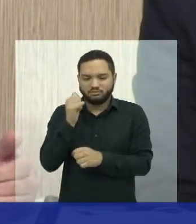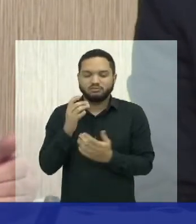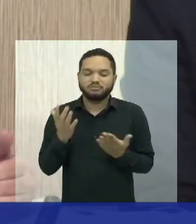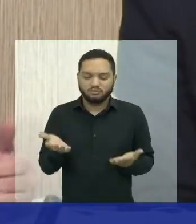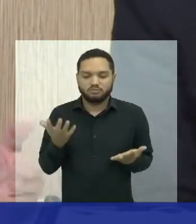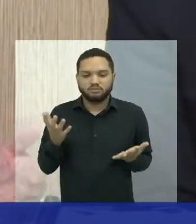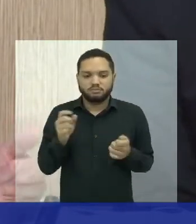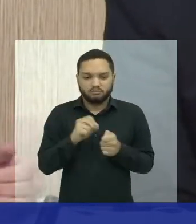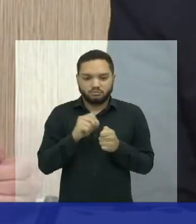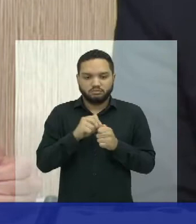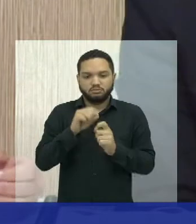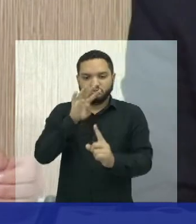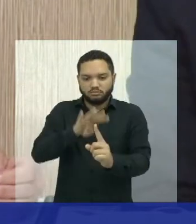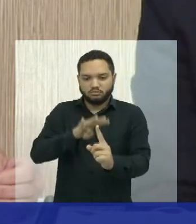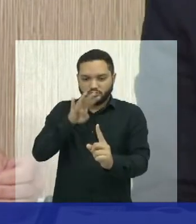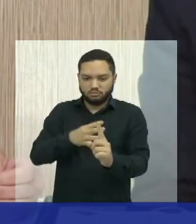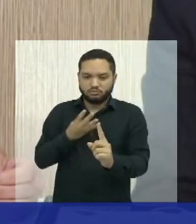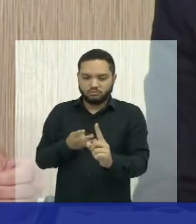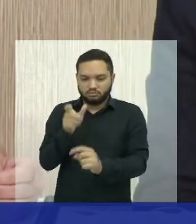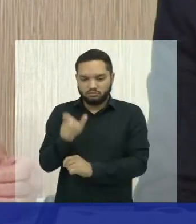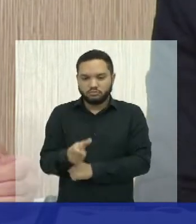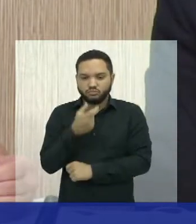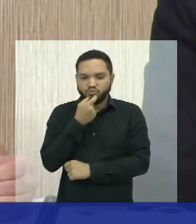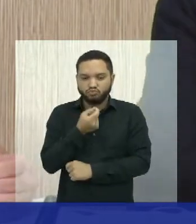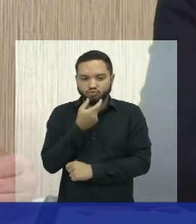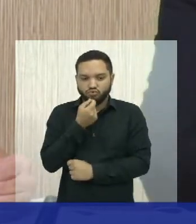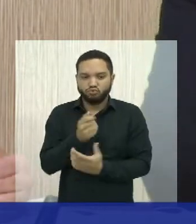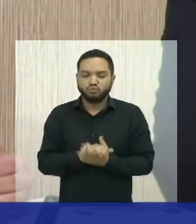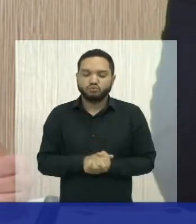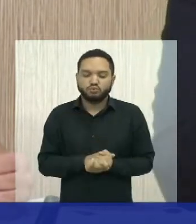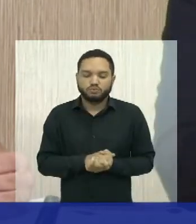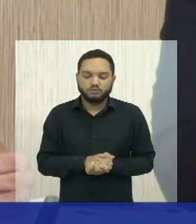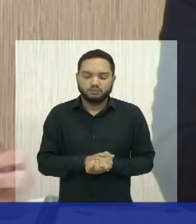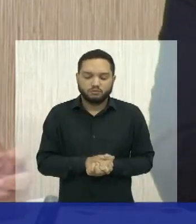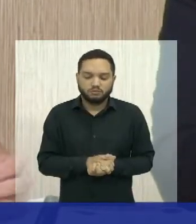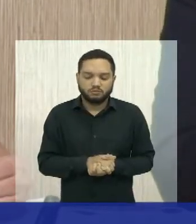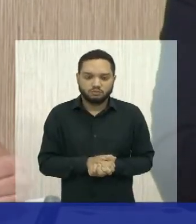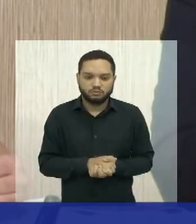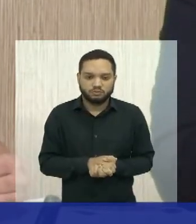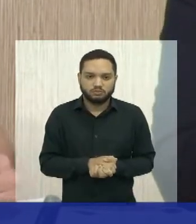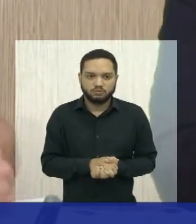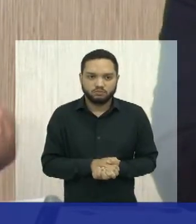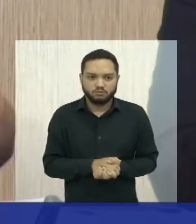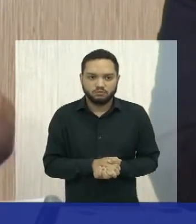essa homenagem a esse rapaz. Então,